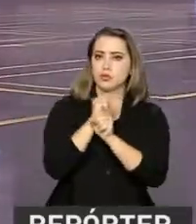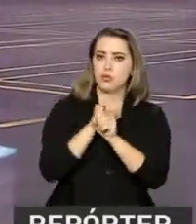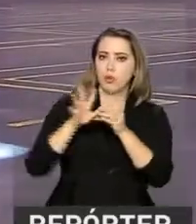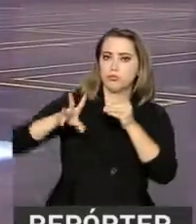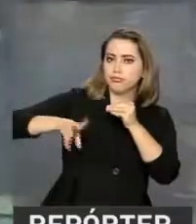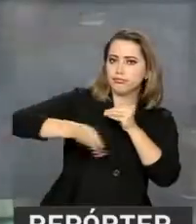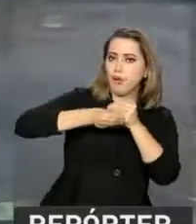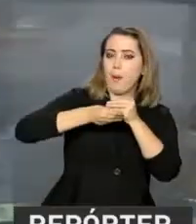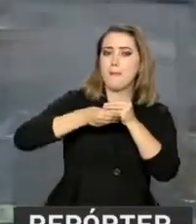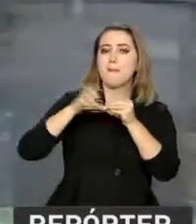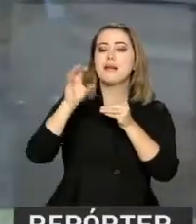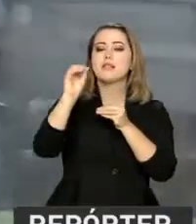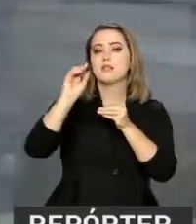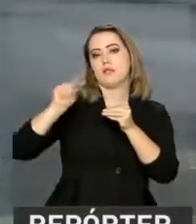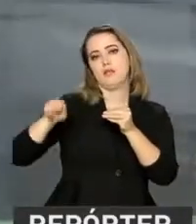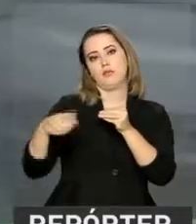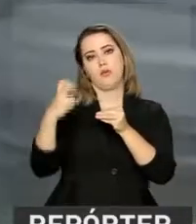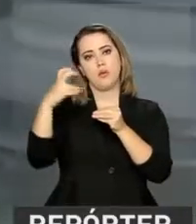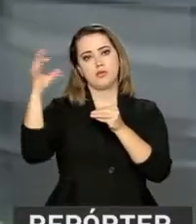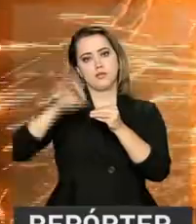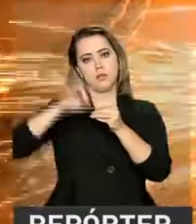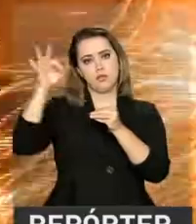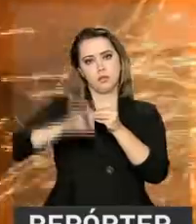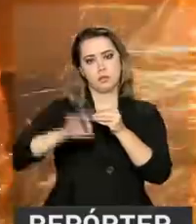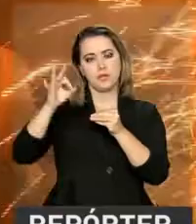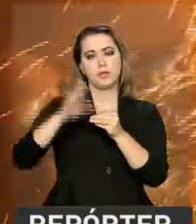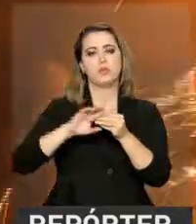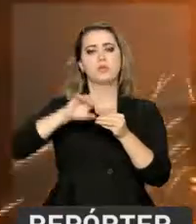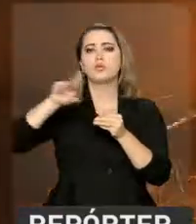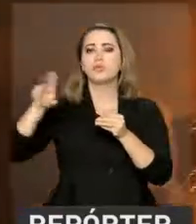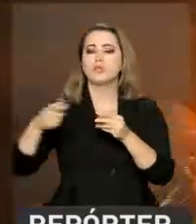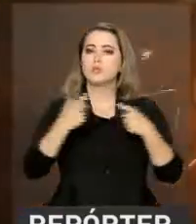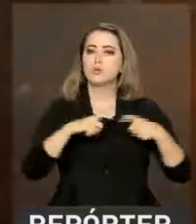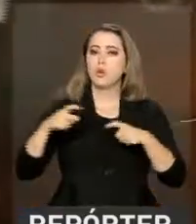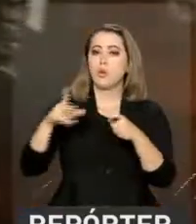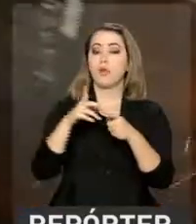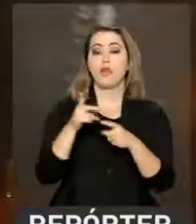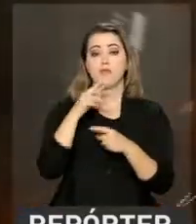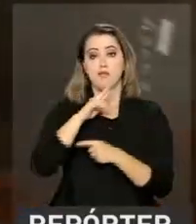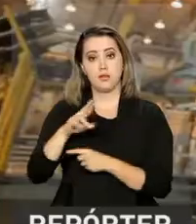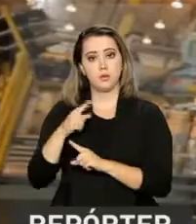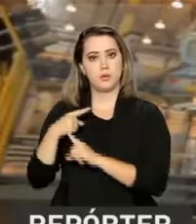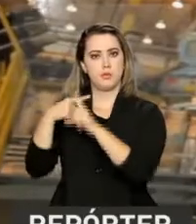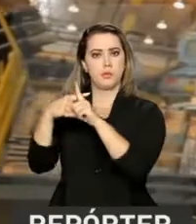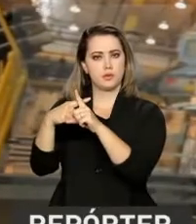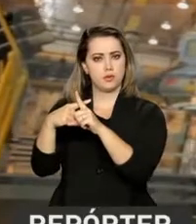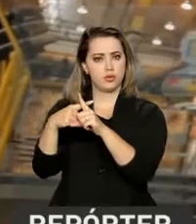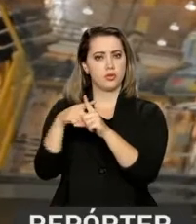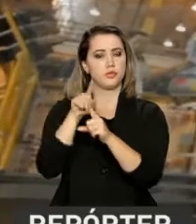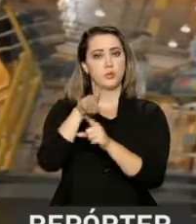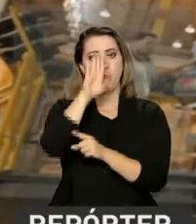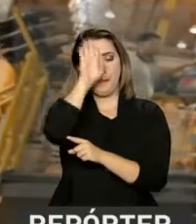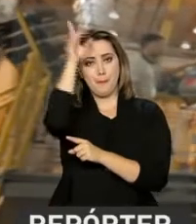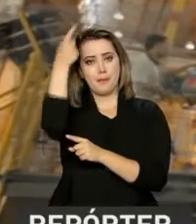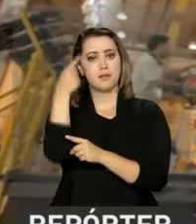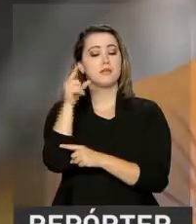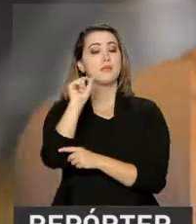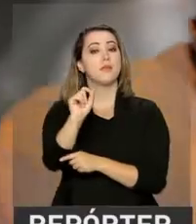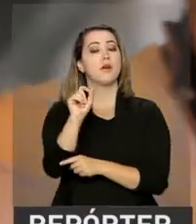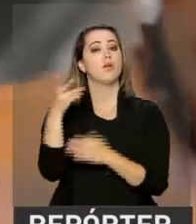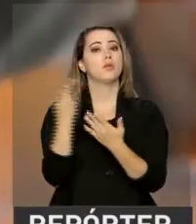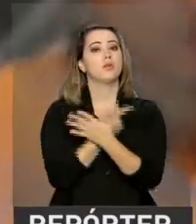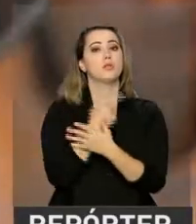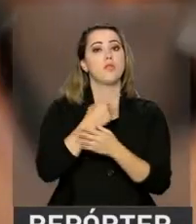0,5%. A maioria dos ramos pesquisados teve resultado positivo. A principal influência foi o aumento do número